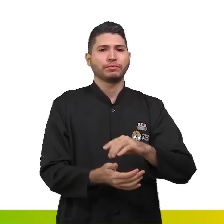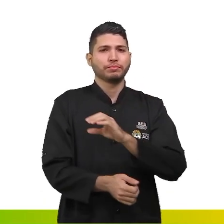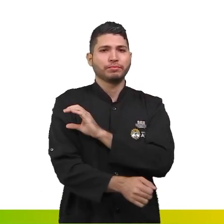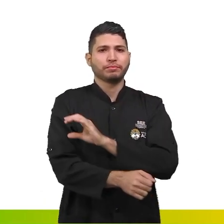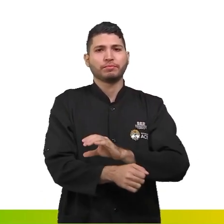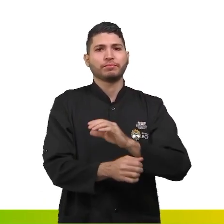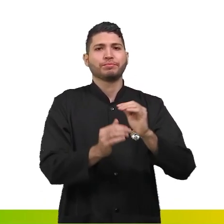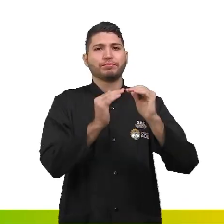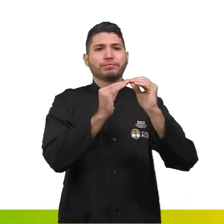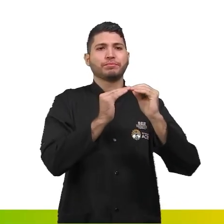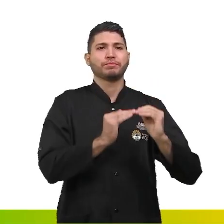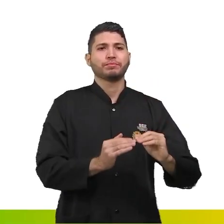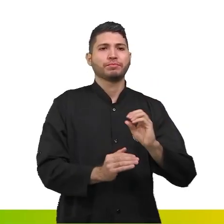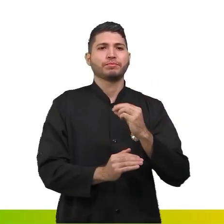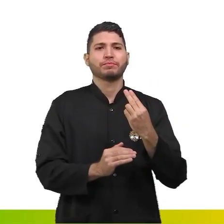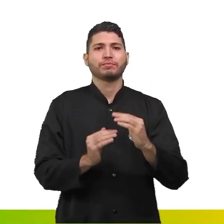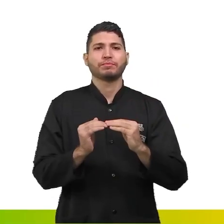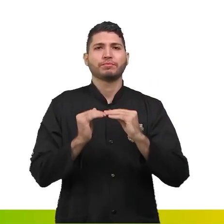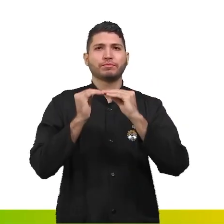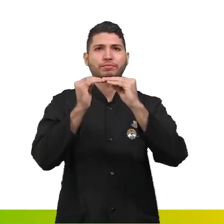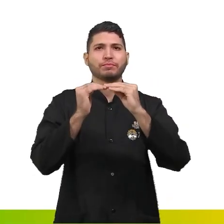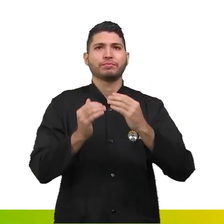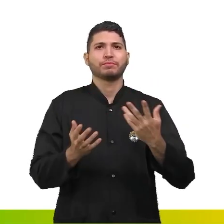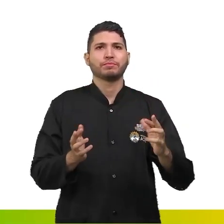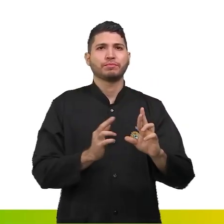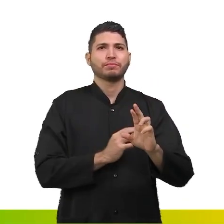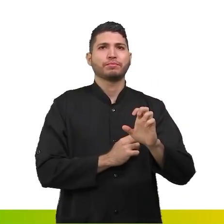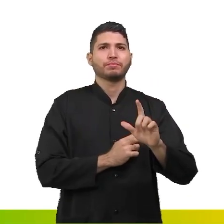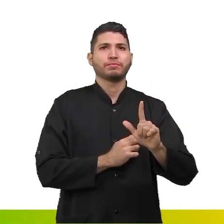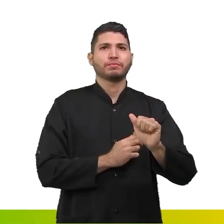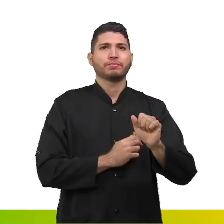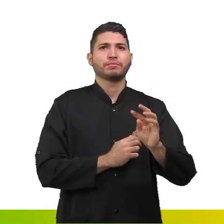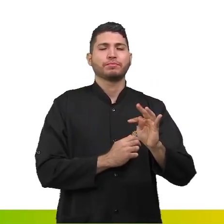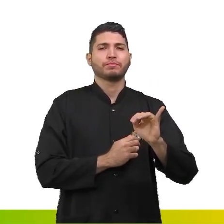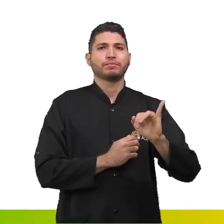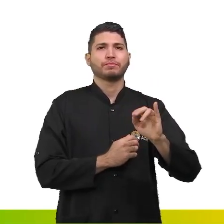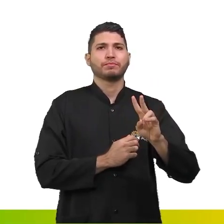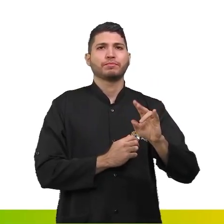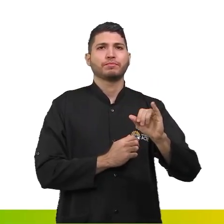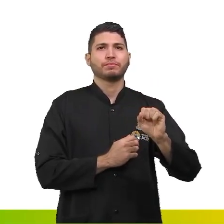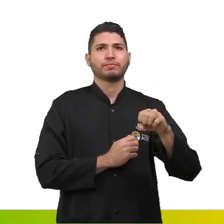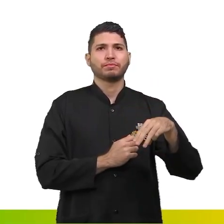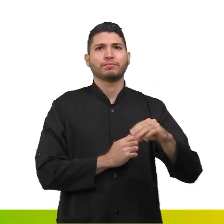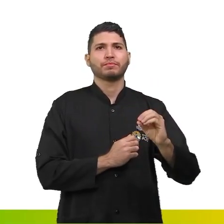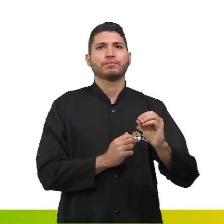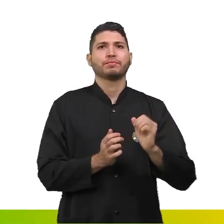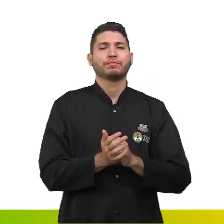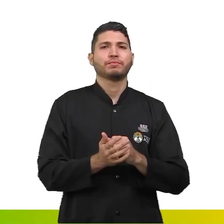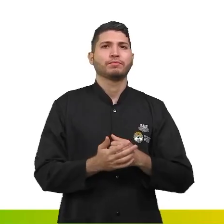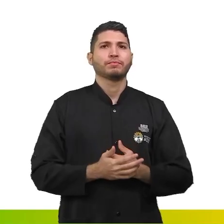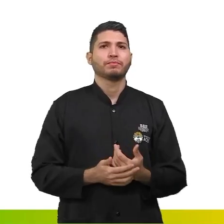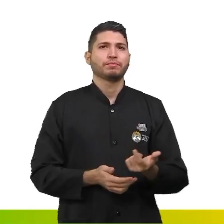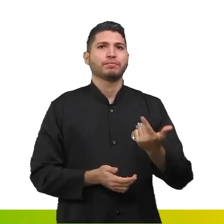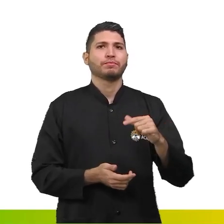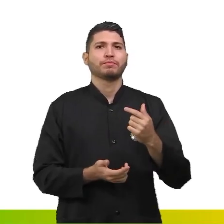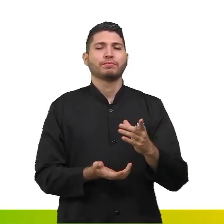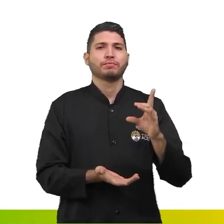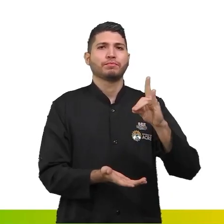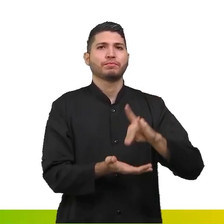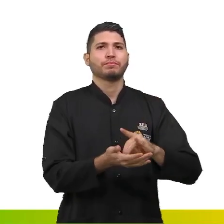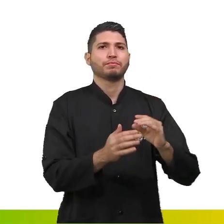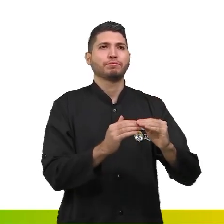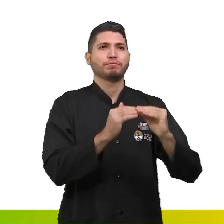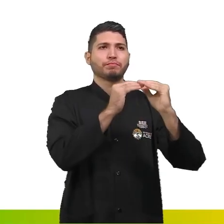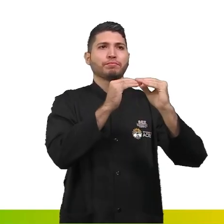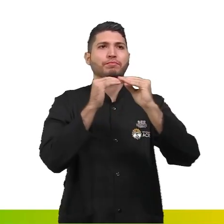cultura inferior ou superior. Então, esse relativismo cultural aponta para a ideia de que não existe cultura superior